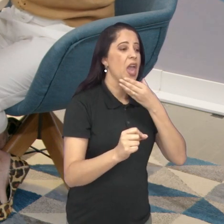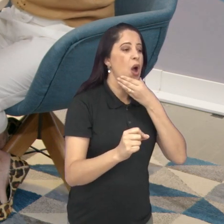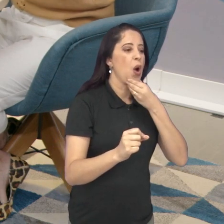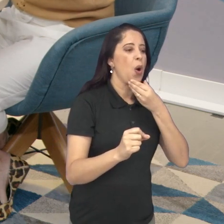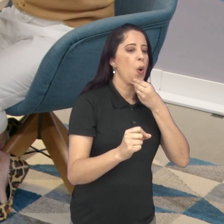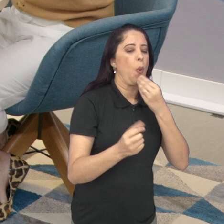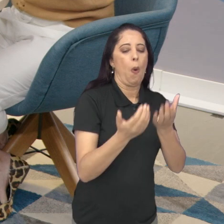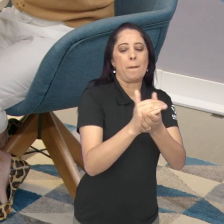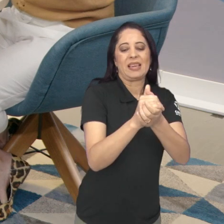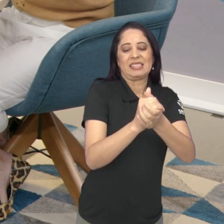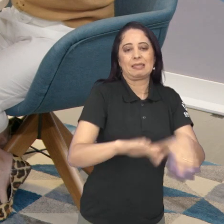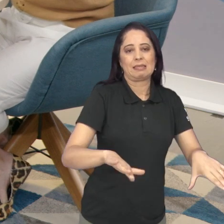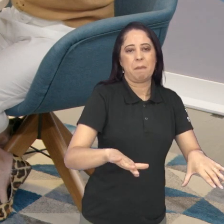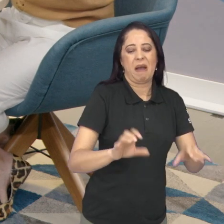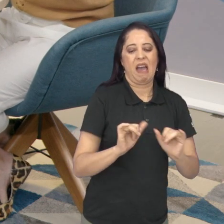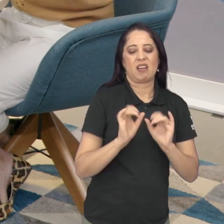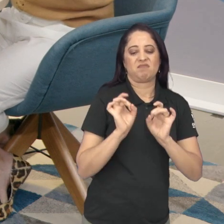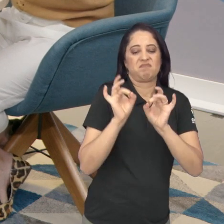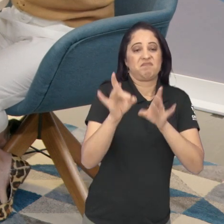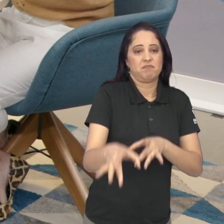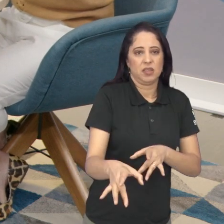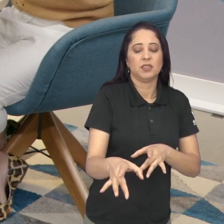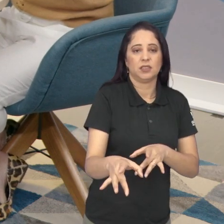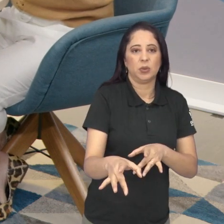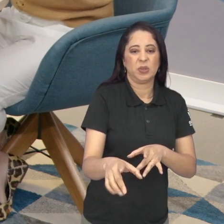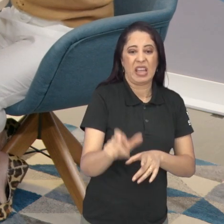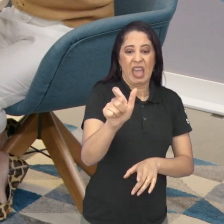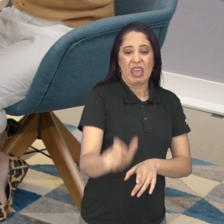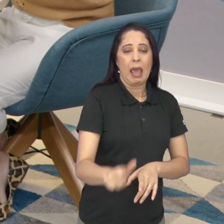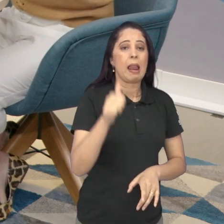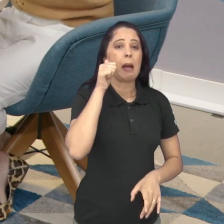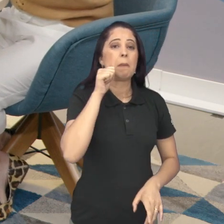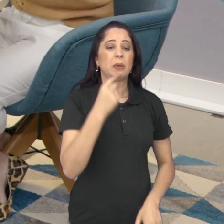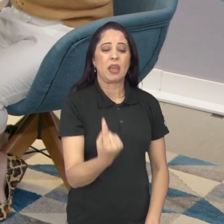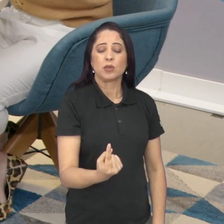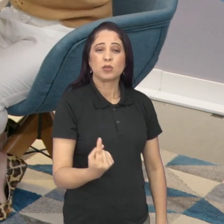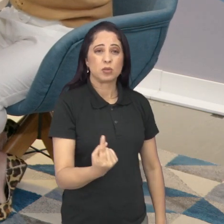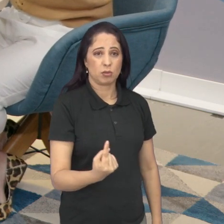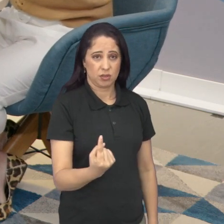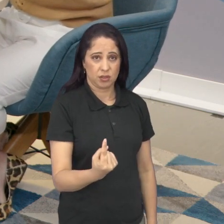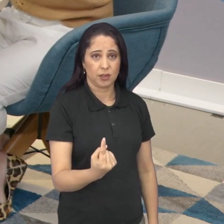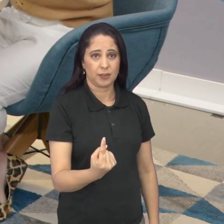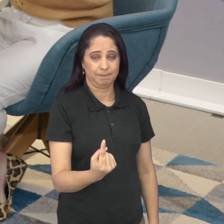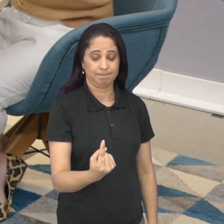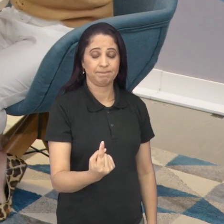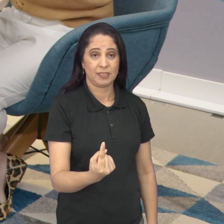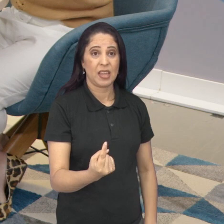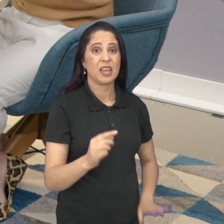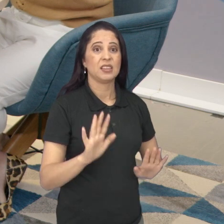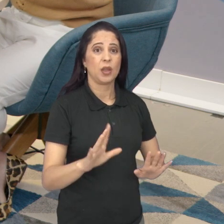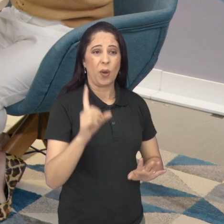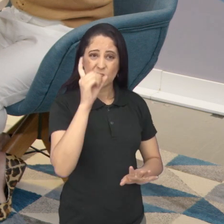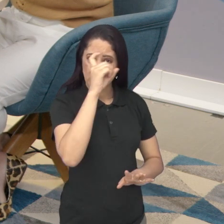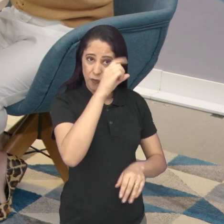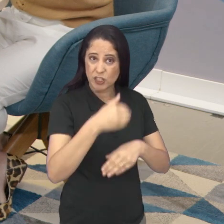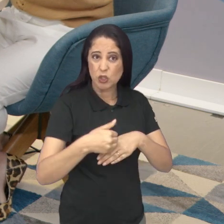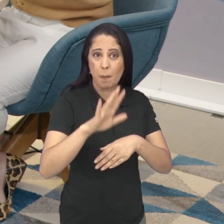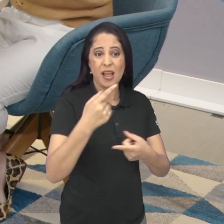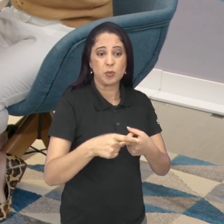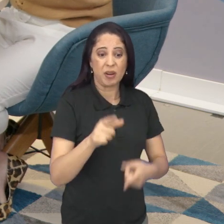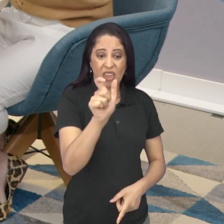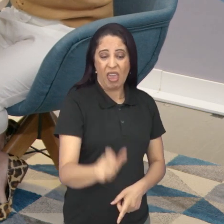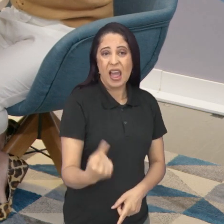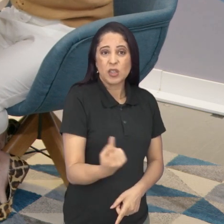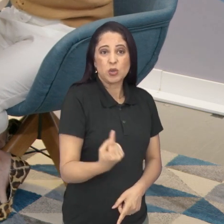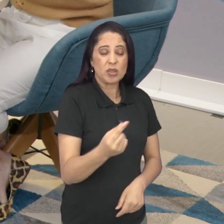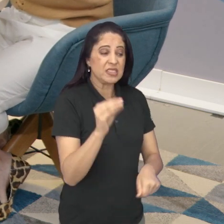muitos companheiros acabam abandonando. E isso, claro, dificulta na questão da criação e também para essa mãe, né? Porque